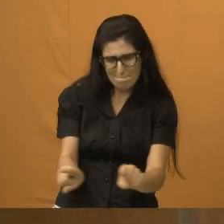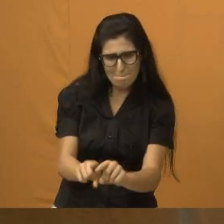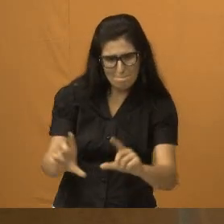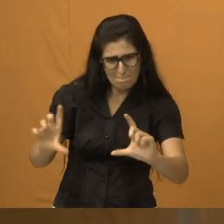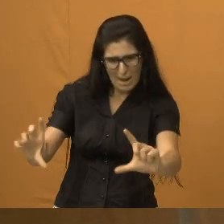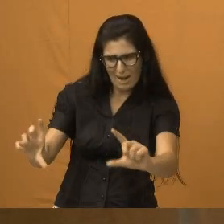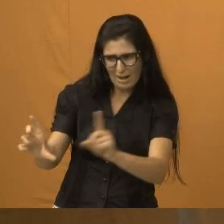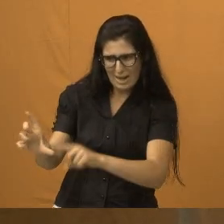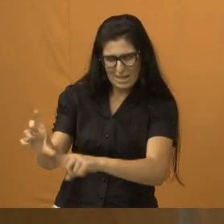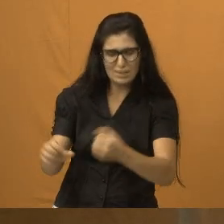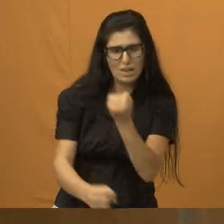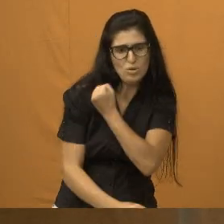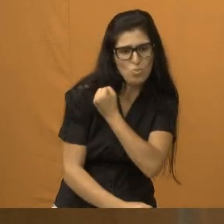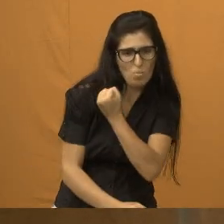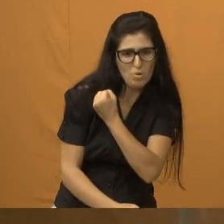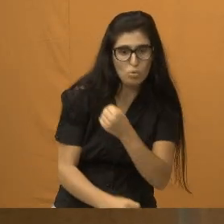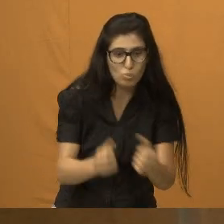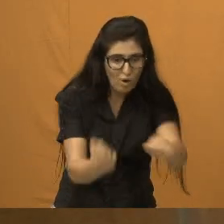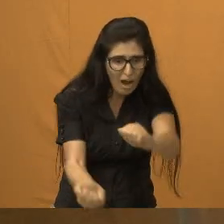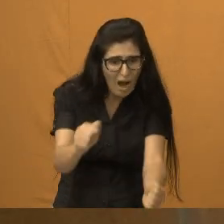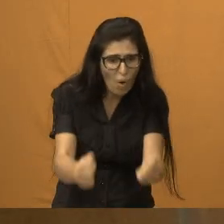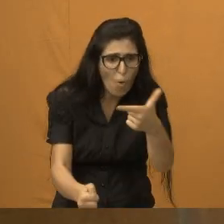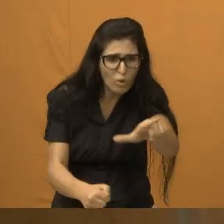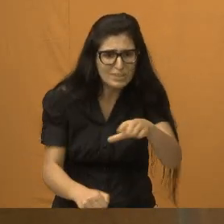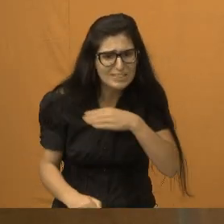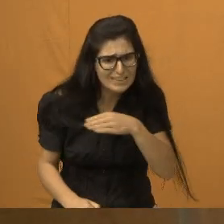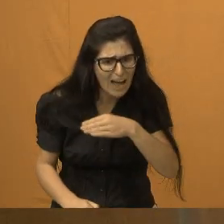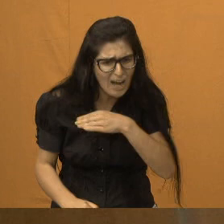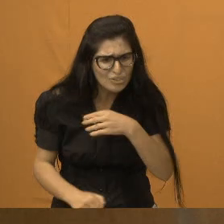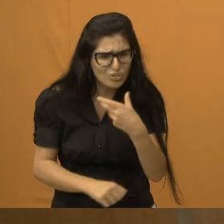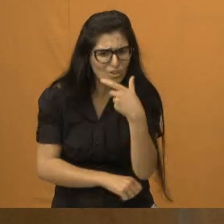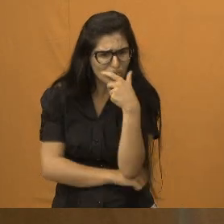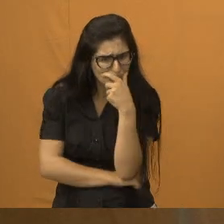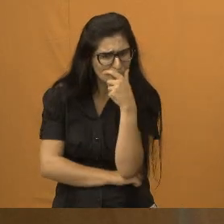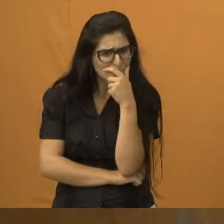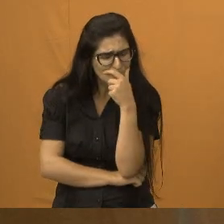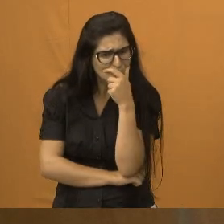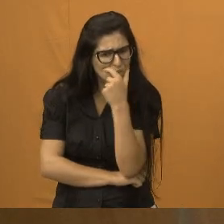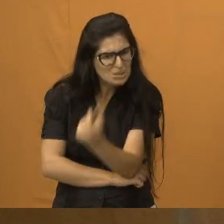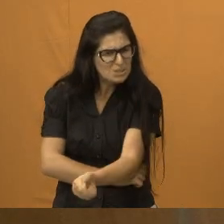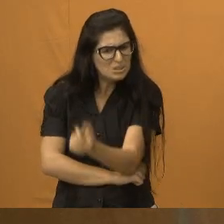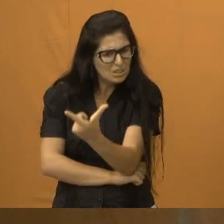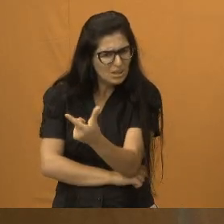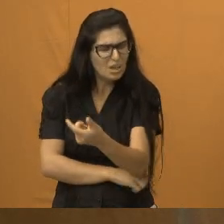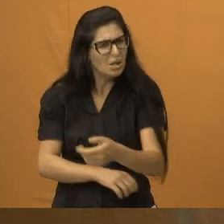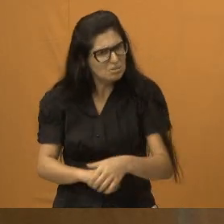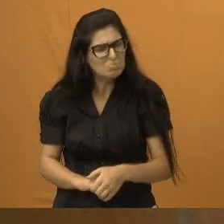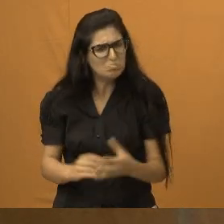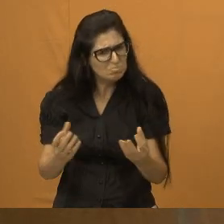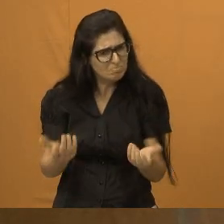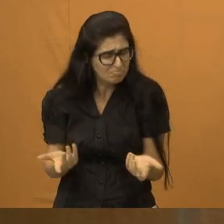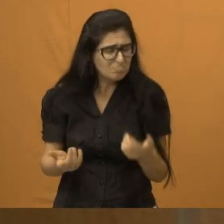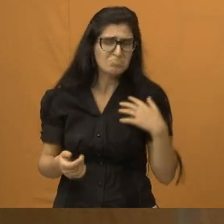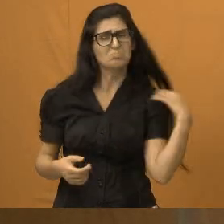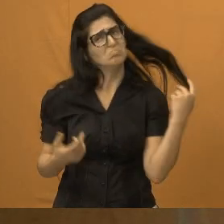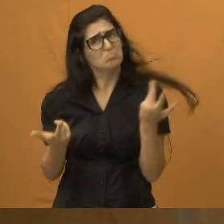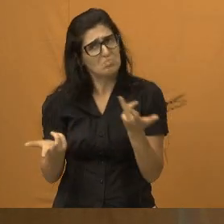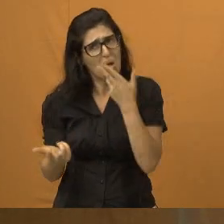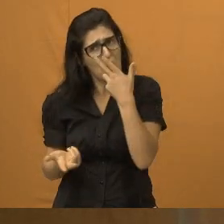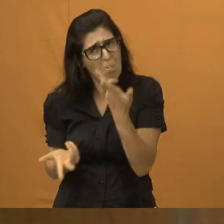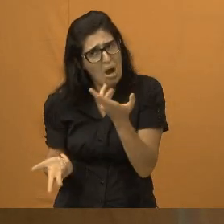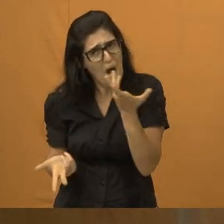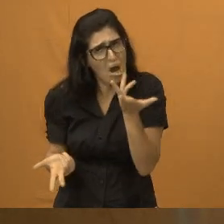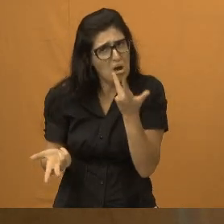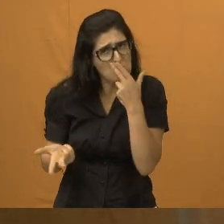Então, pode ser um dos, Lucimar, das possibilidades, né, que pode acarretar a não cumprimento. Mas lembrando